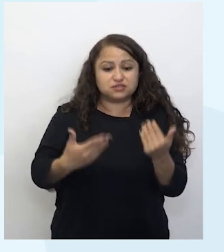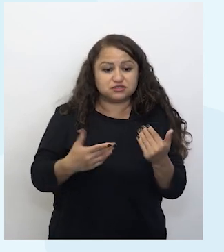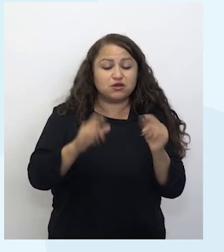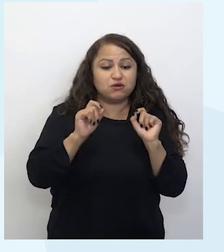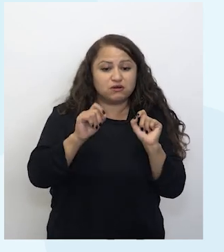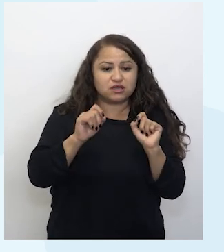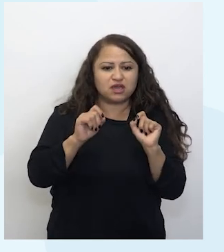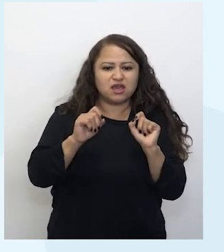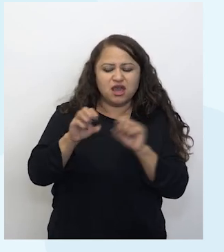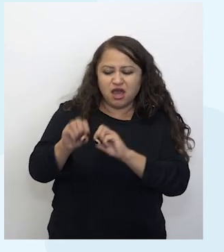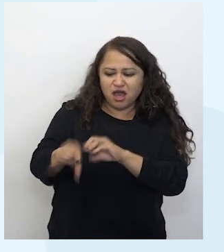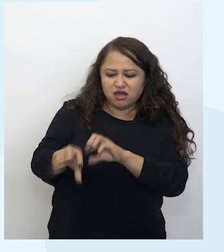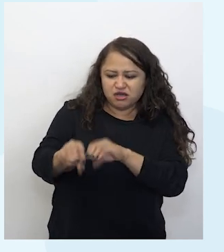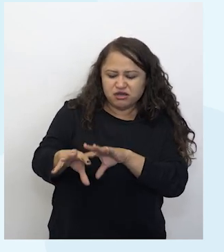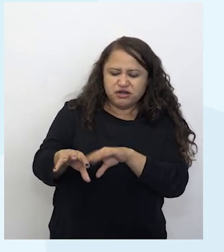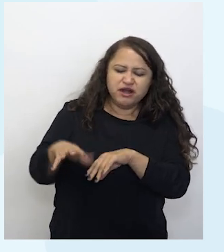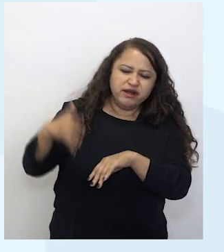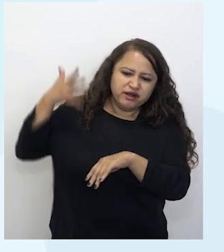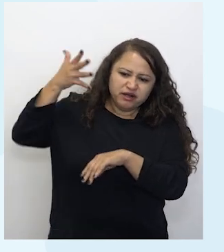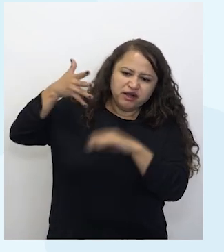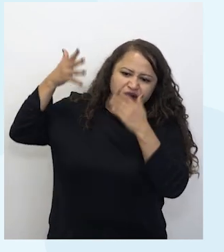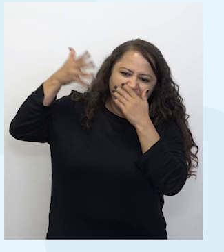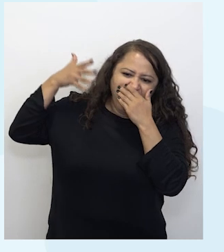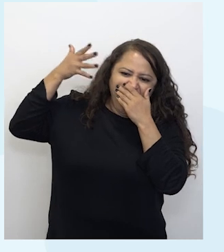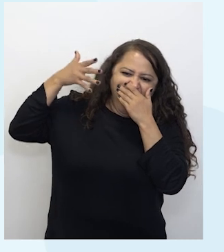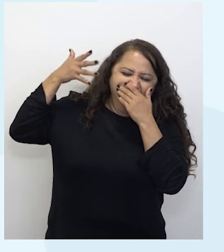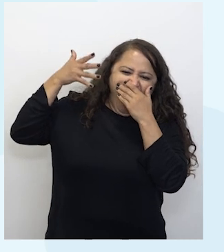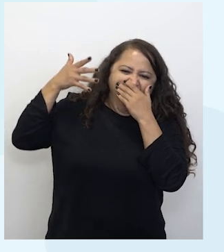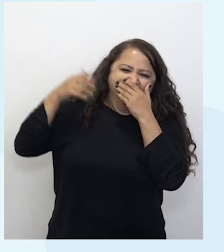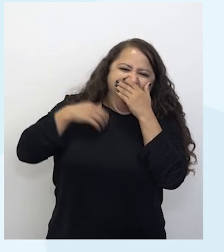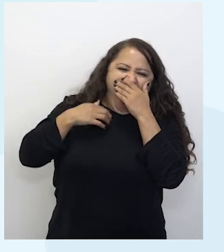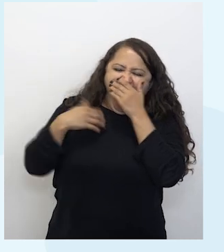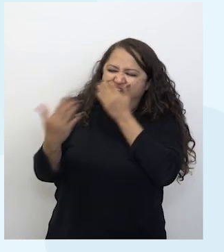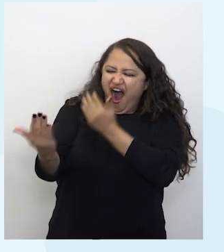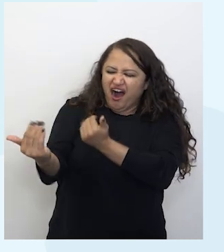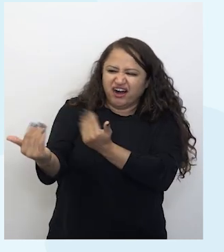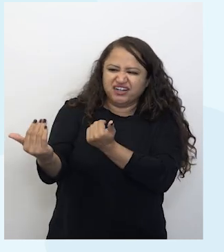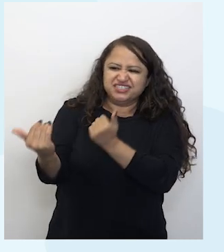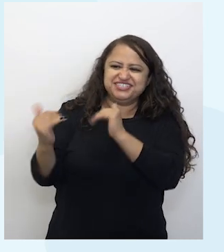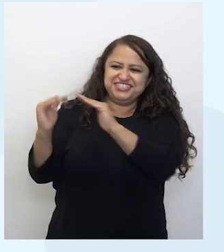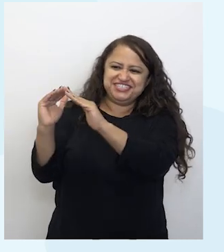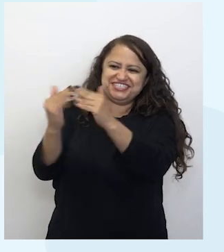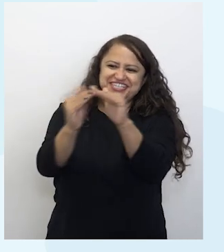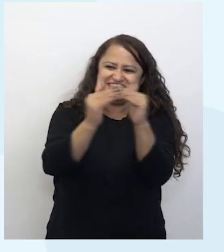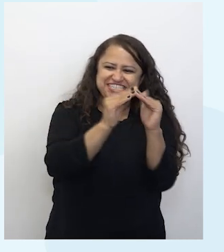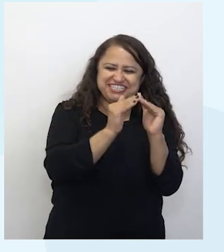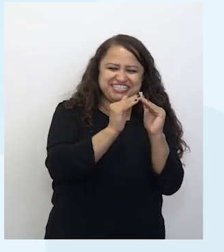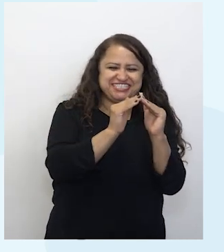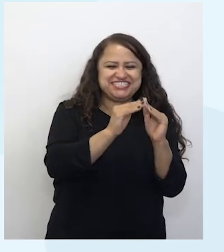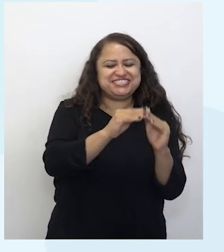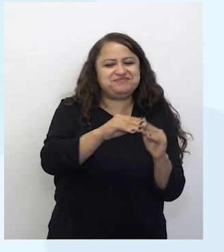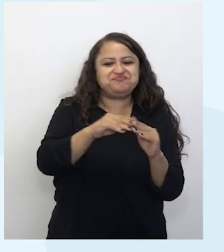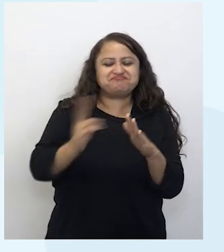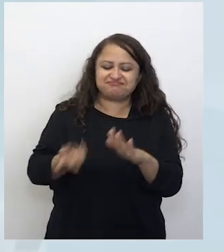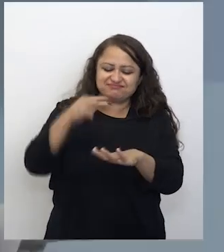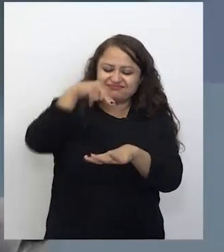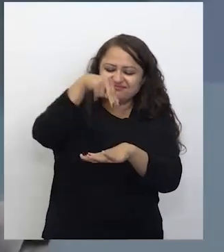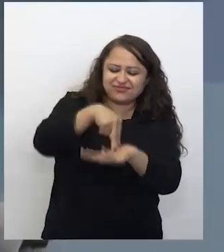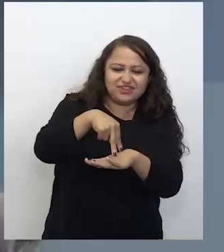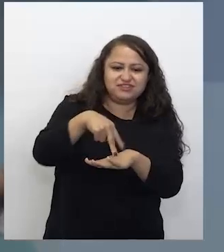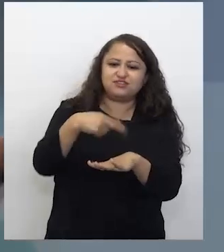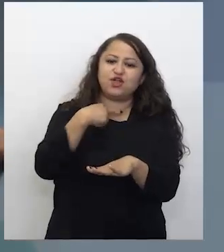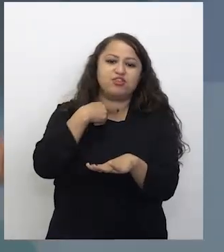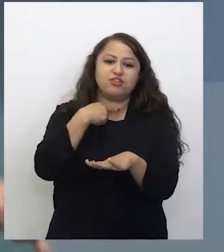palestra combatendo essa ideia de que o garoto que mora na comunidade não pode ocupar um lugar que é ocupado